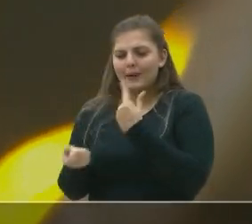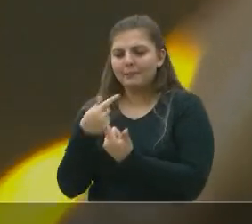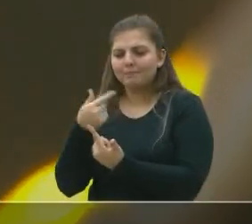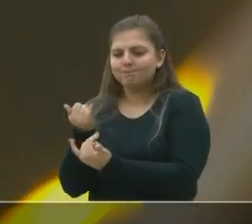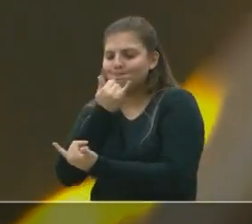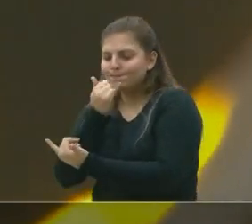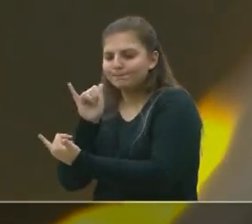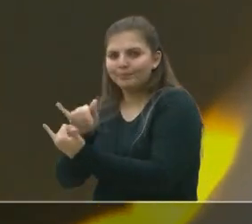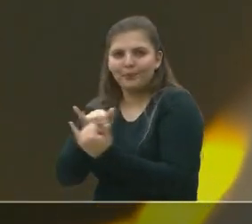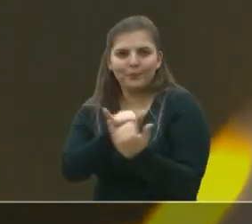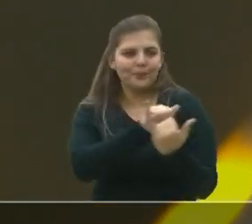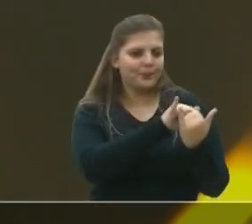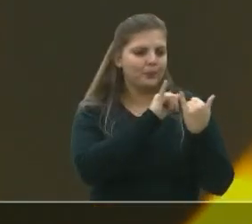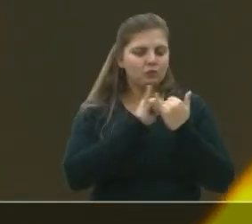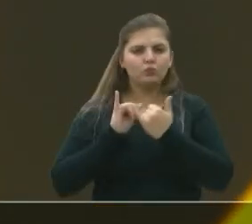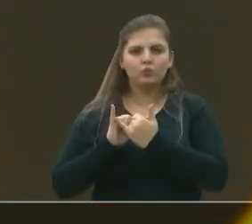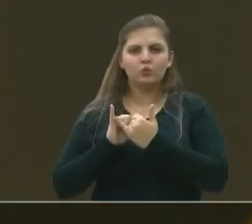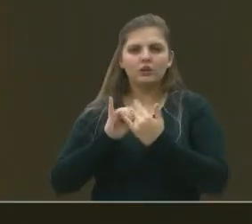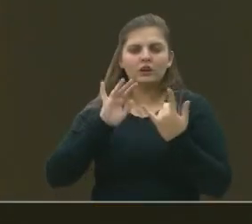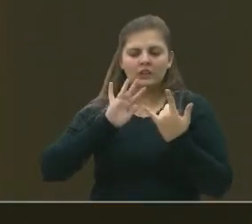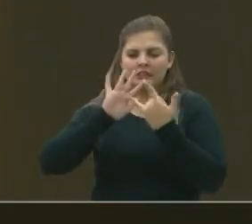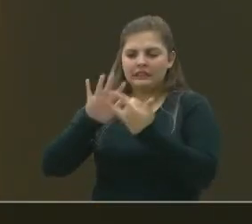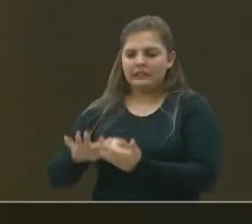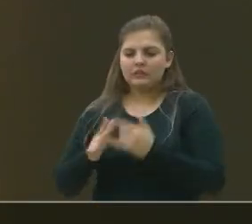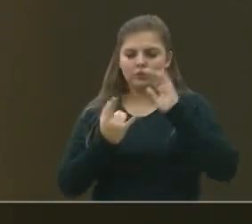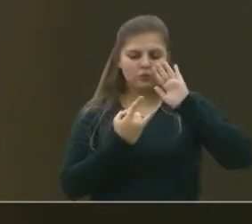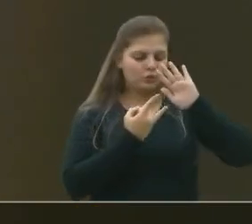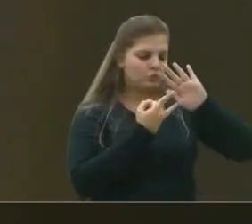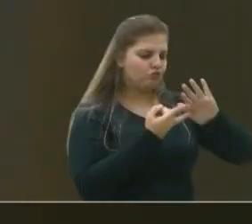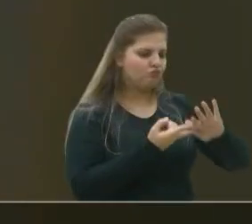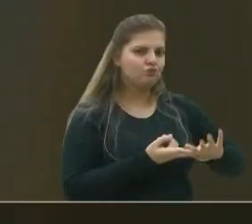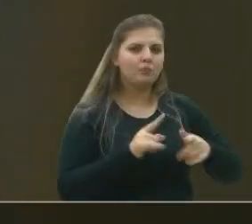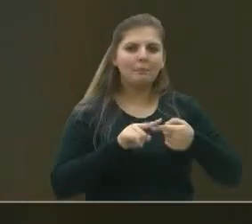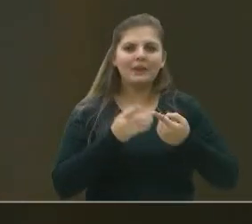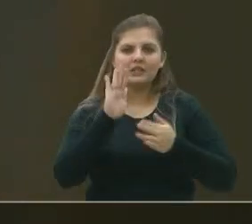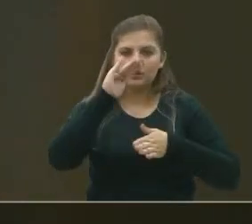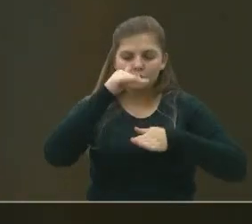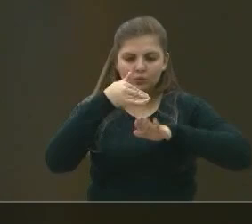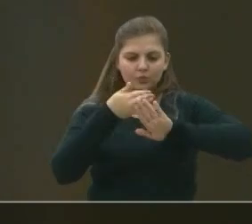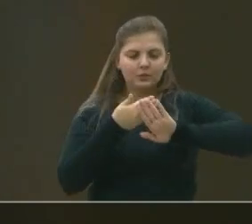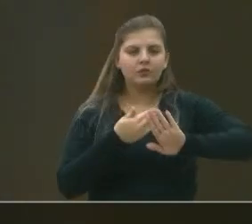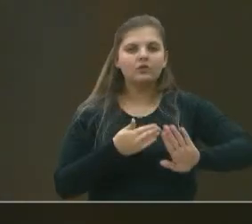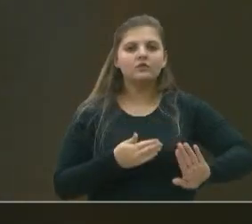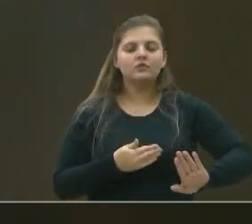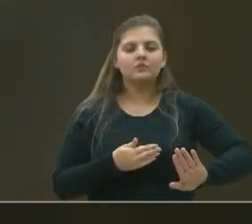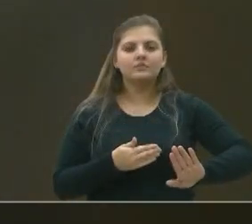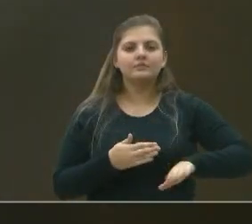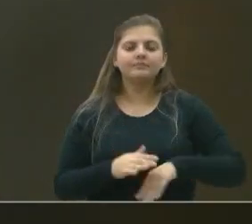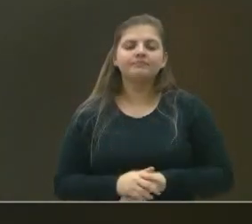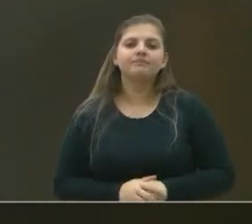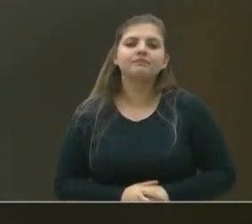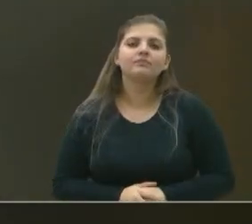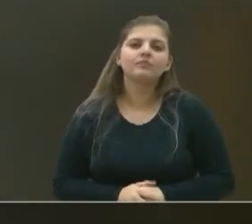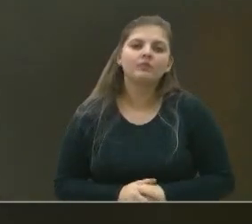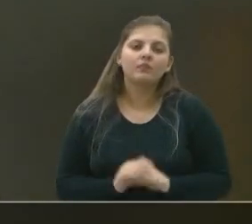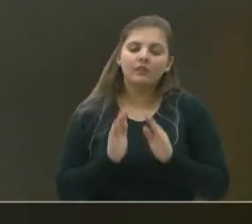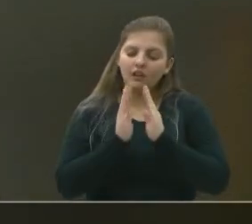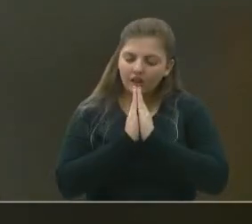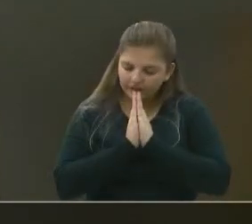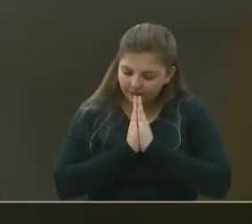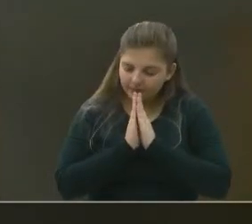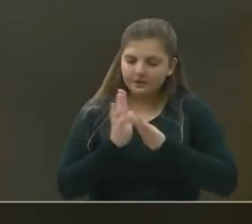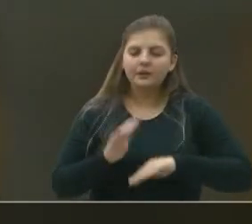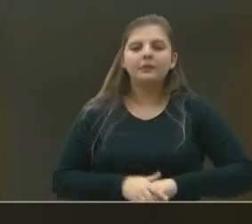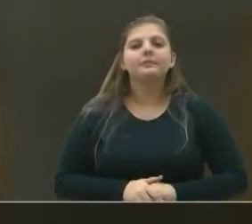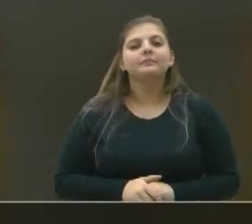nós perdoamos a quem nos tem ofendido. E não nos deixeis cair em tentação, mas livrai-nos